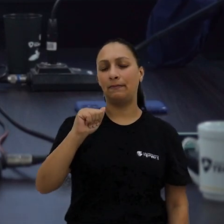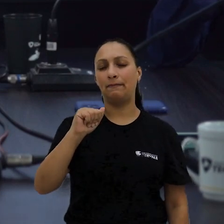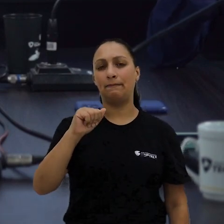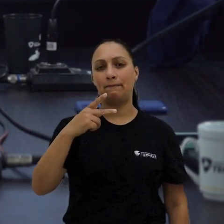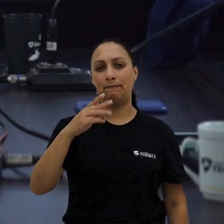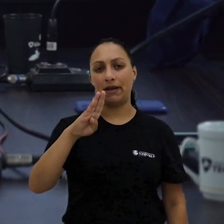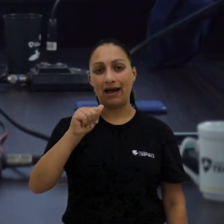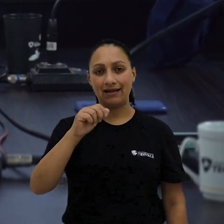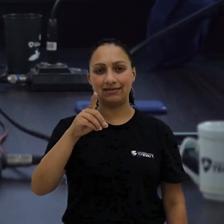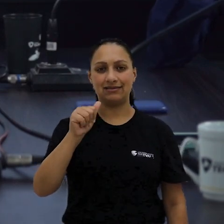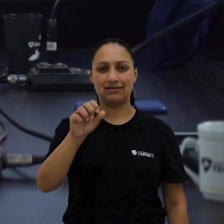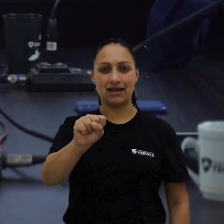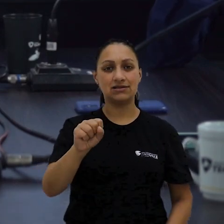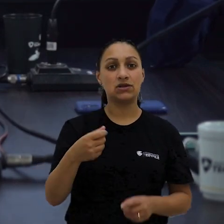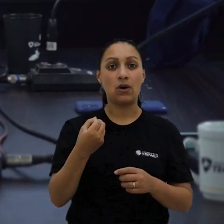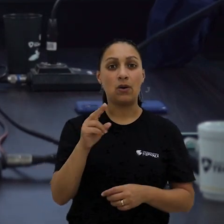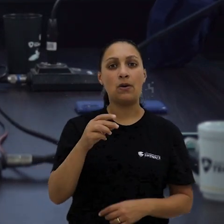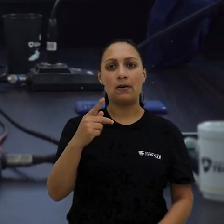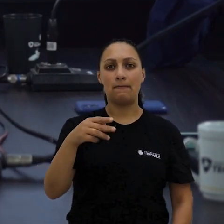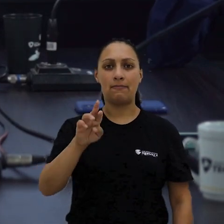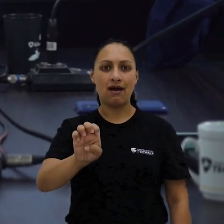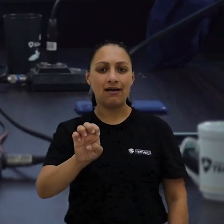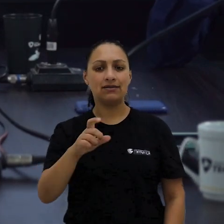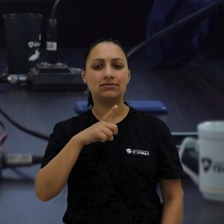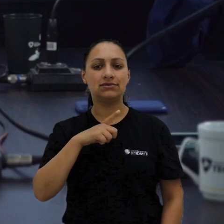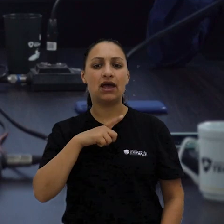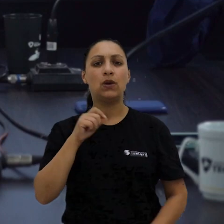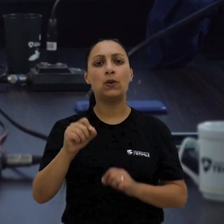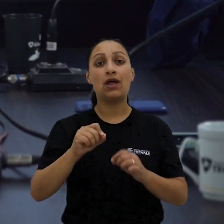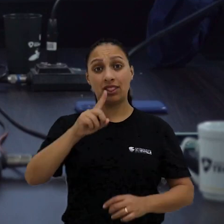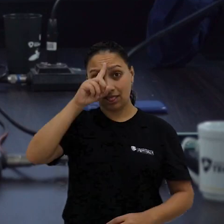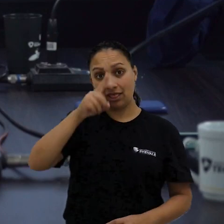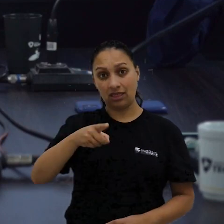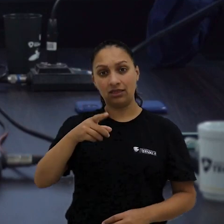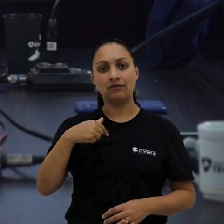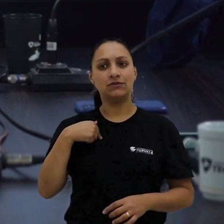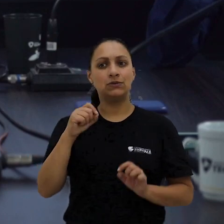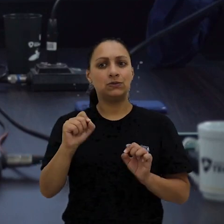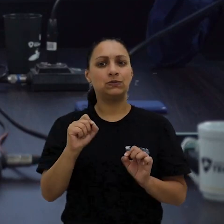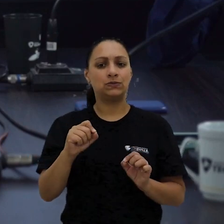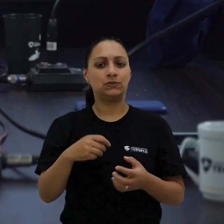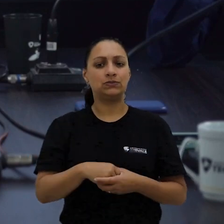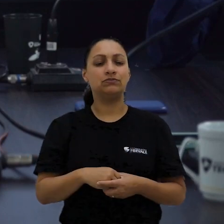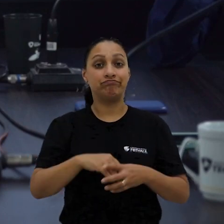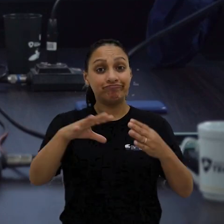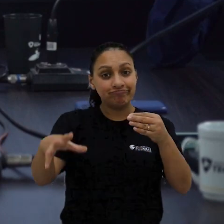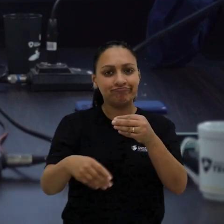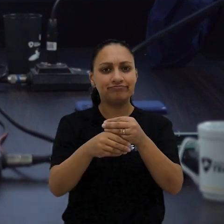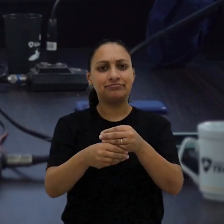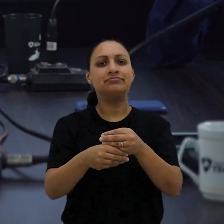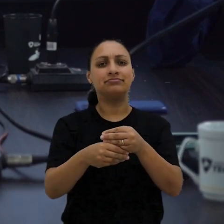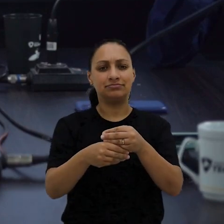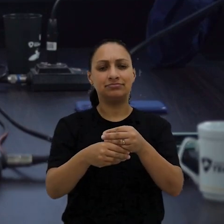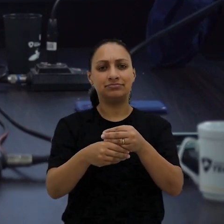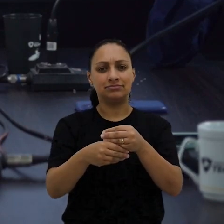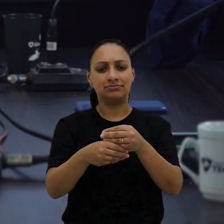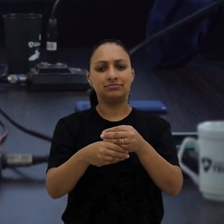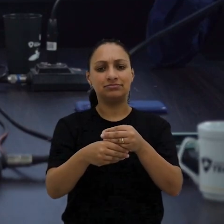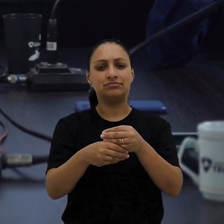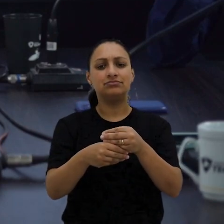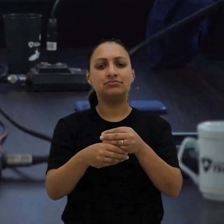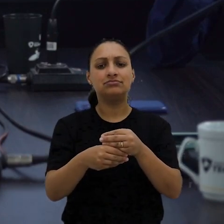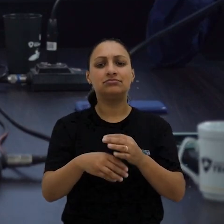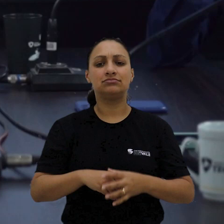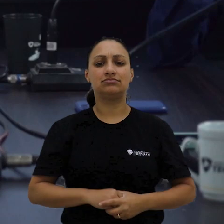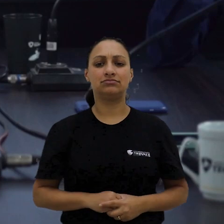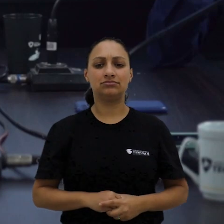pré-incubadas, tem total e devemos participar, né? Assim, de realmente, porque a gente vai agregar dentro da nossa a